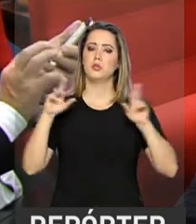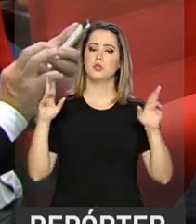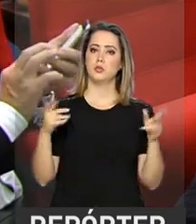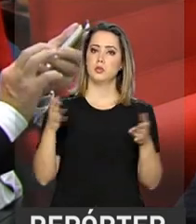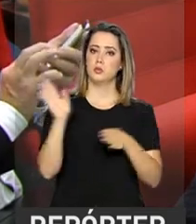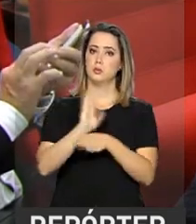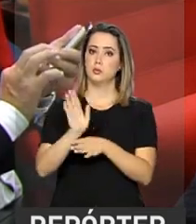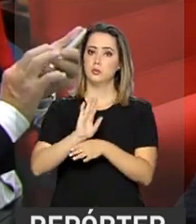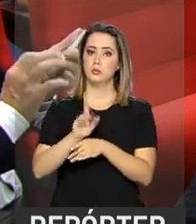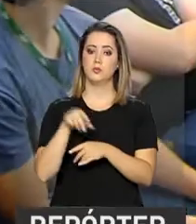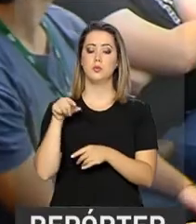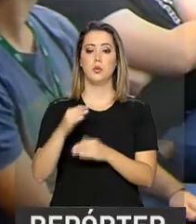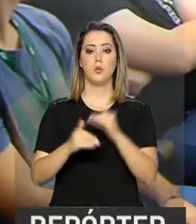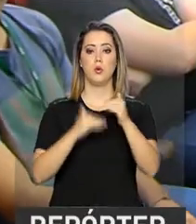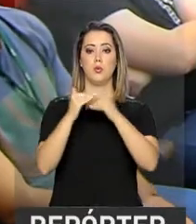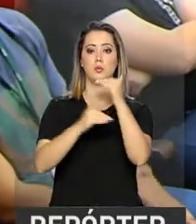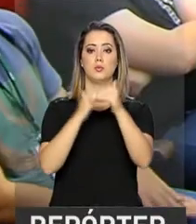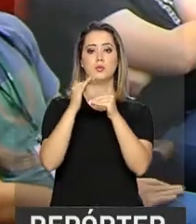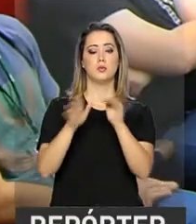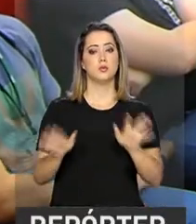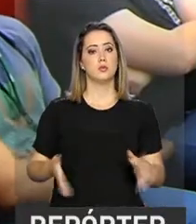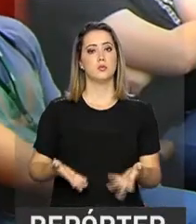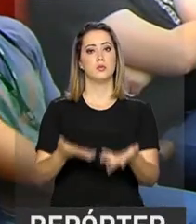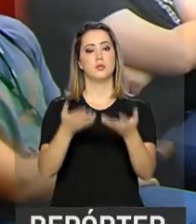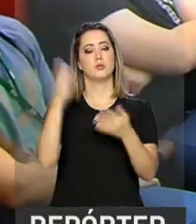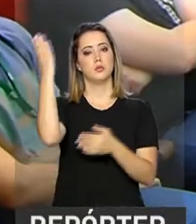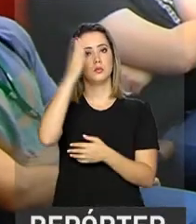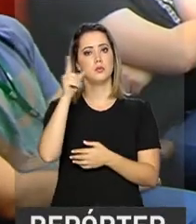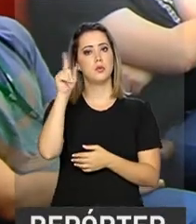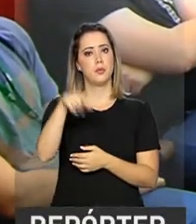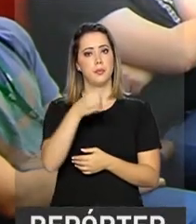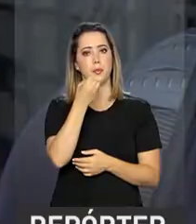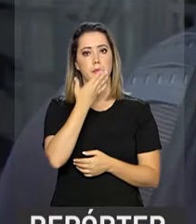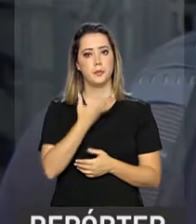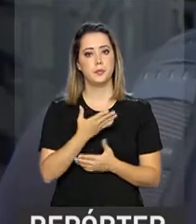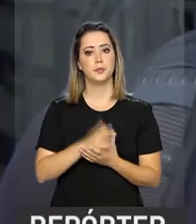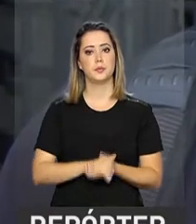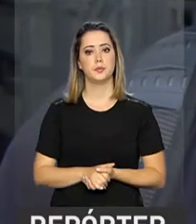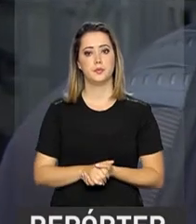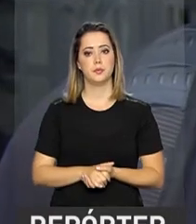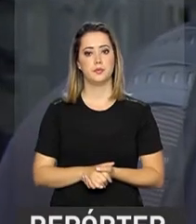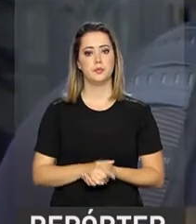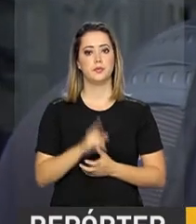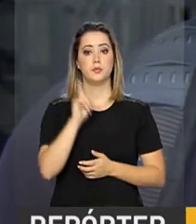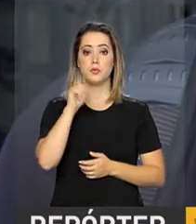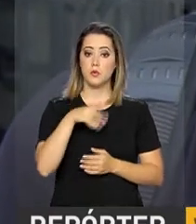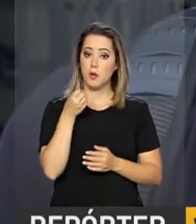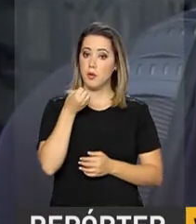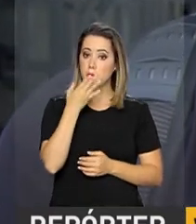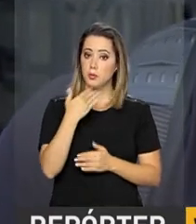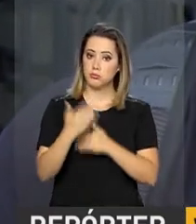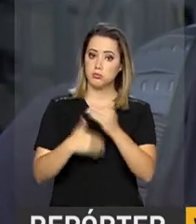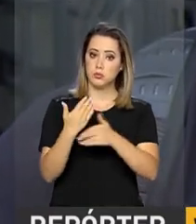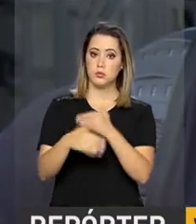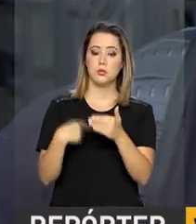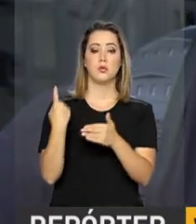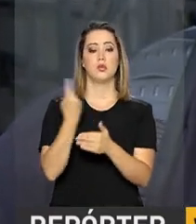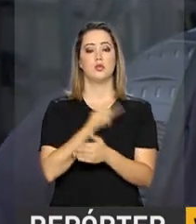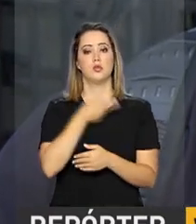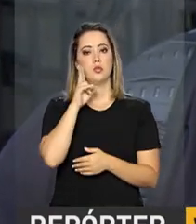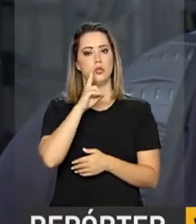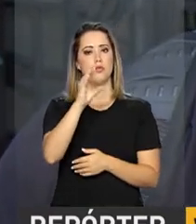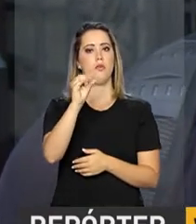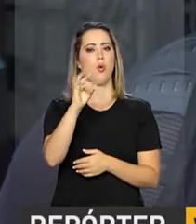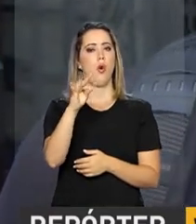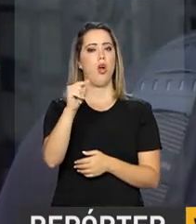na programação, o aumento da produção nacional vem em boa hora. Eu acho que foi um avanço a questão das cotas que a gente implementou,